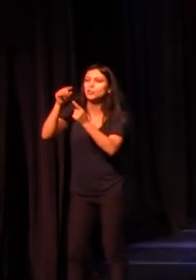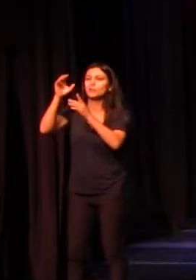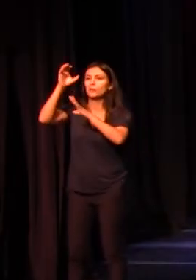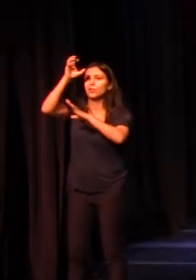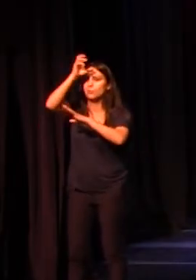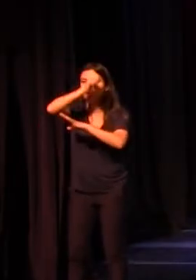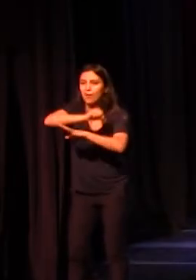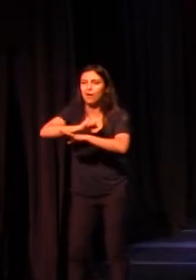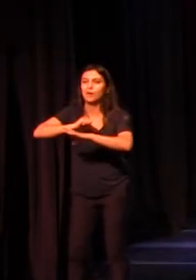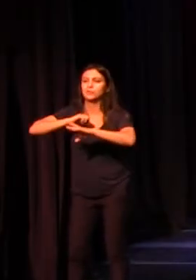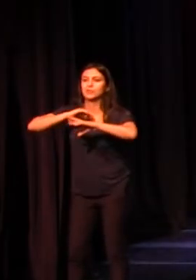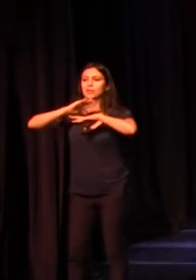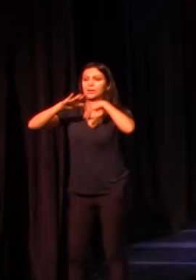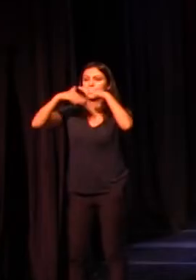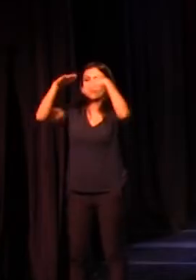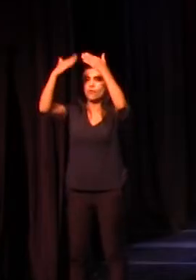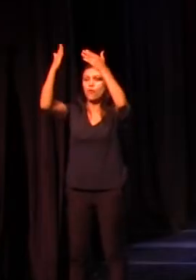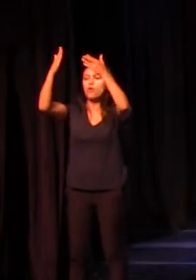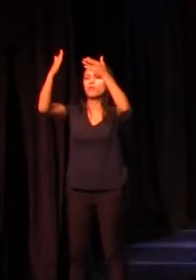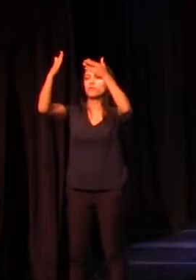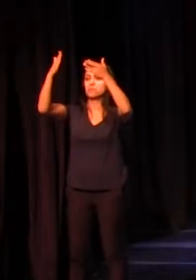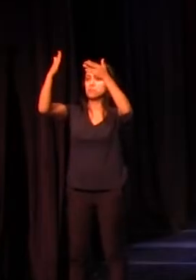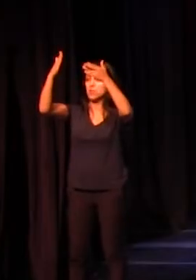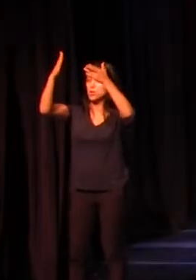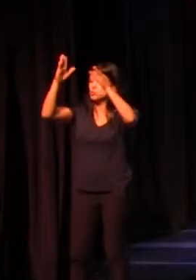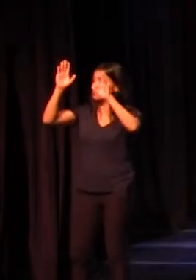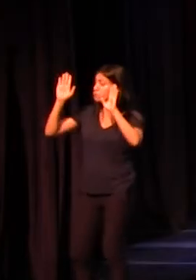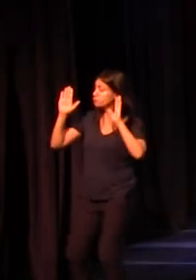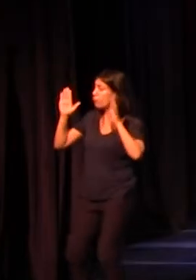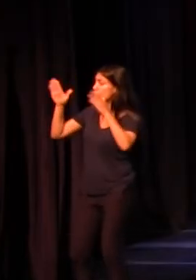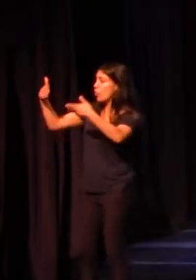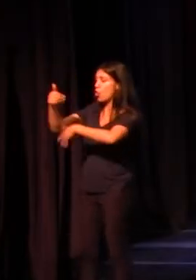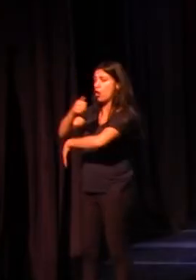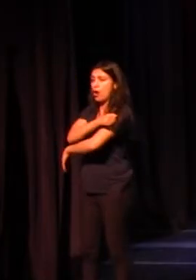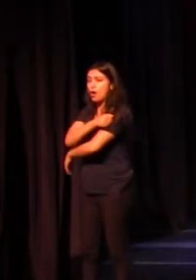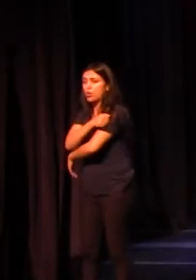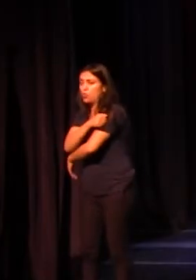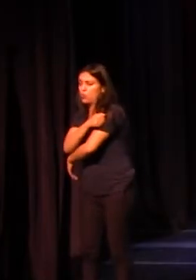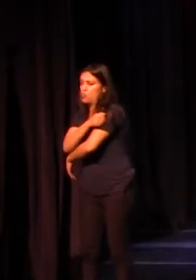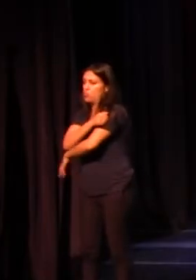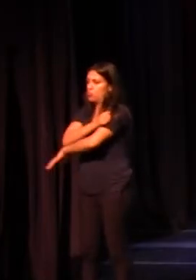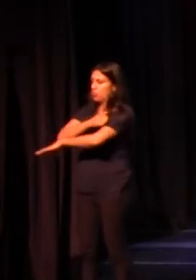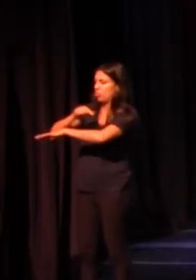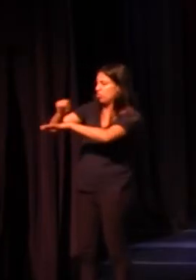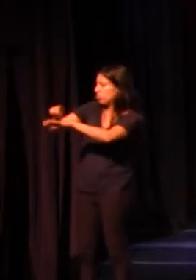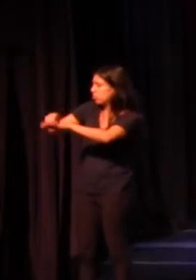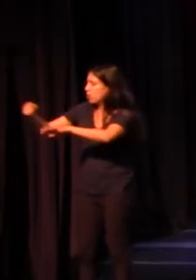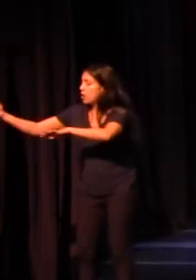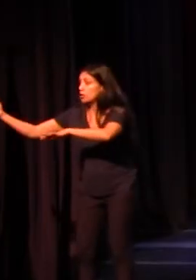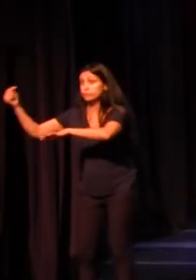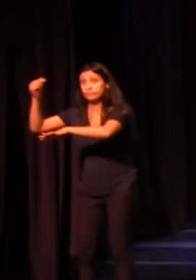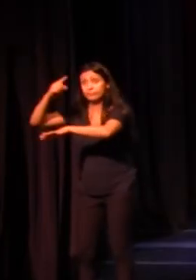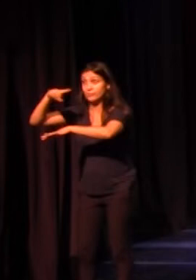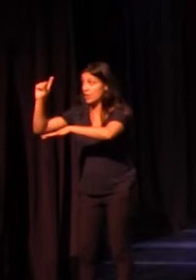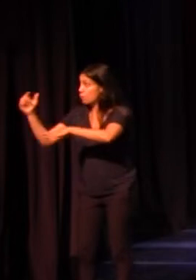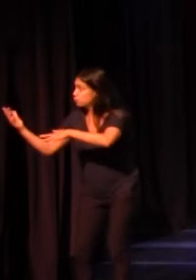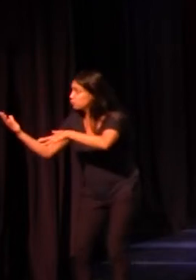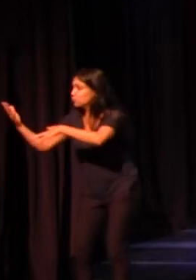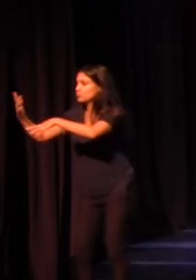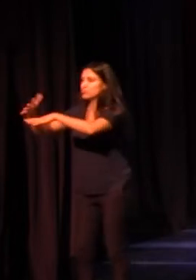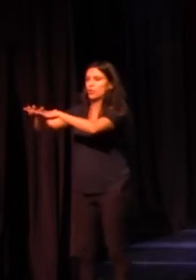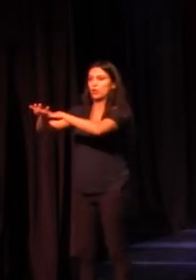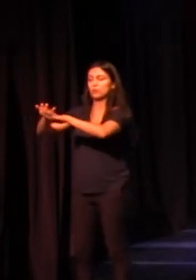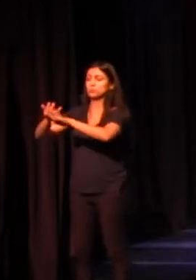desenvolvimento fossem pensados para todos os nossos alunos da rede, todos, sem exceção. Né? O que vai mudar são as metodologias,